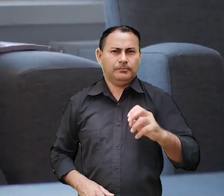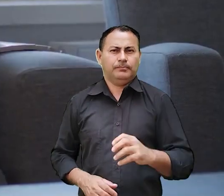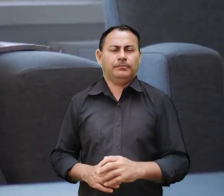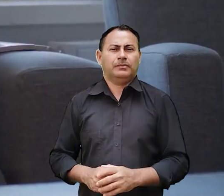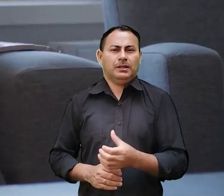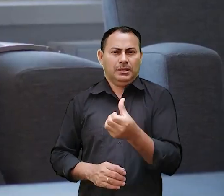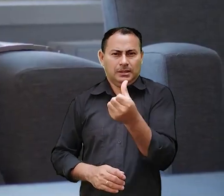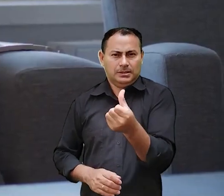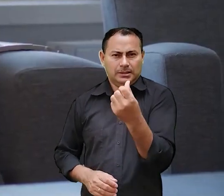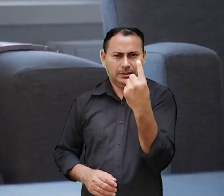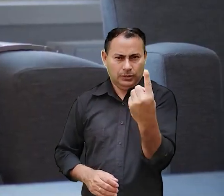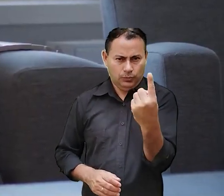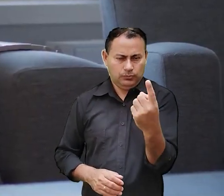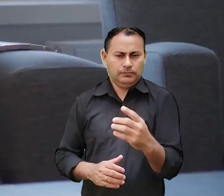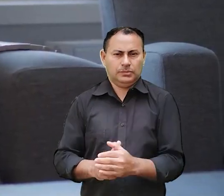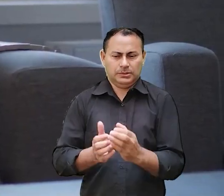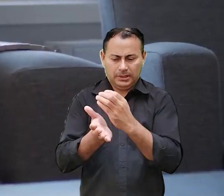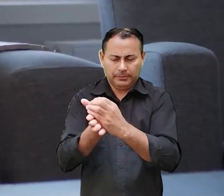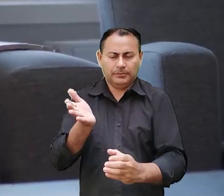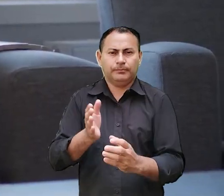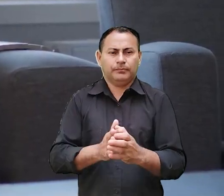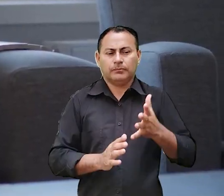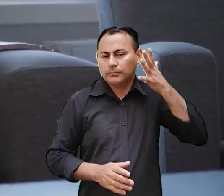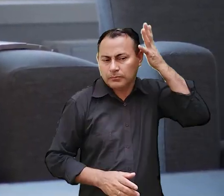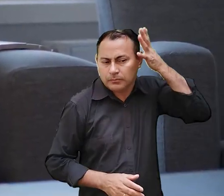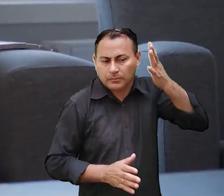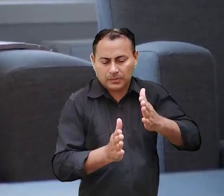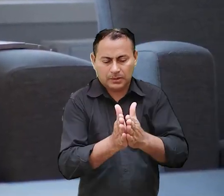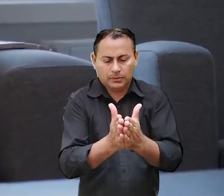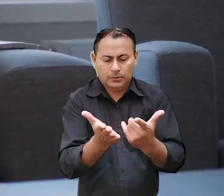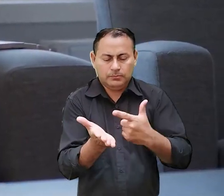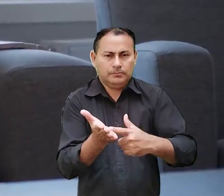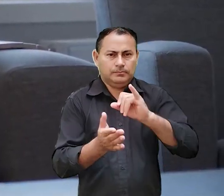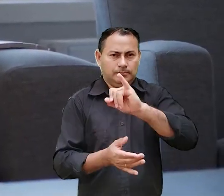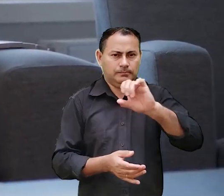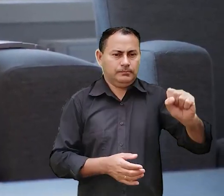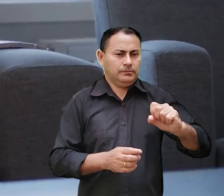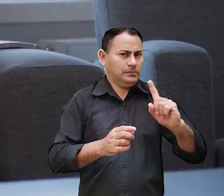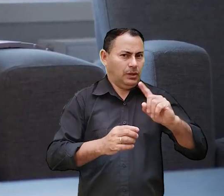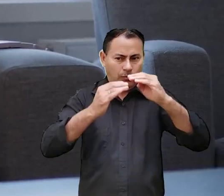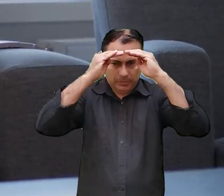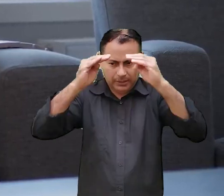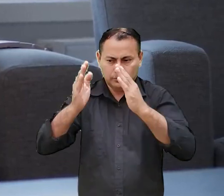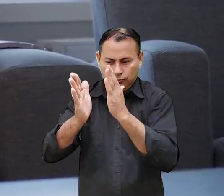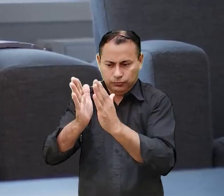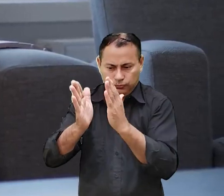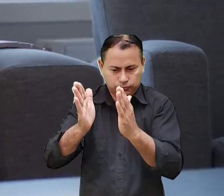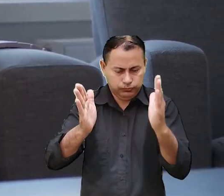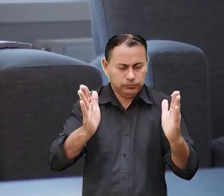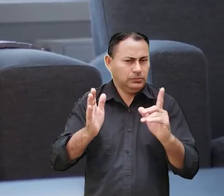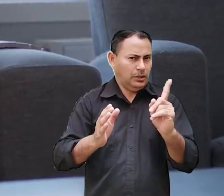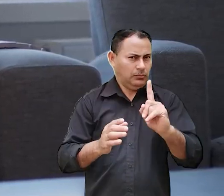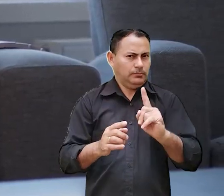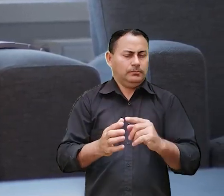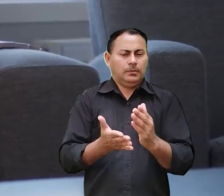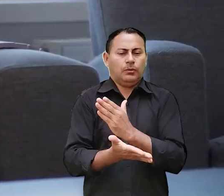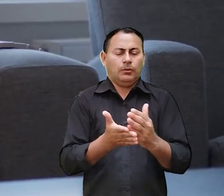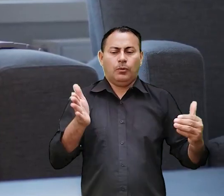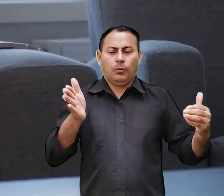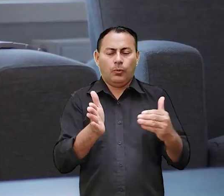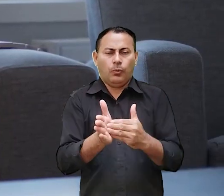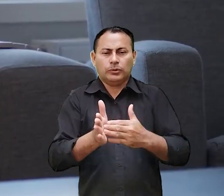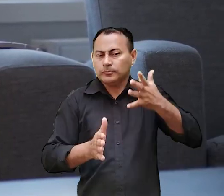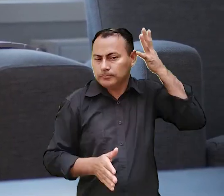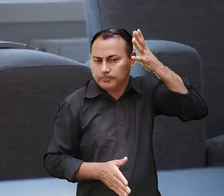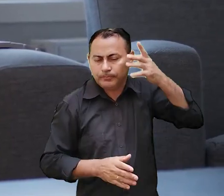55 e 61 Os Sermões no livro de Isaías Não obedecem a uma ordem cronológica por isso alguns